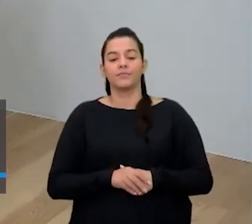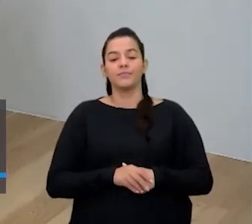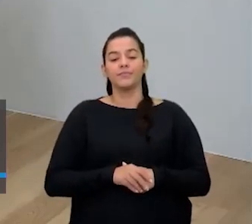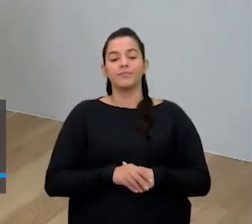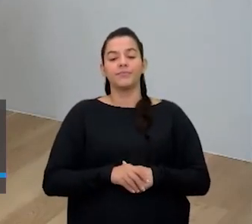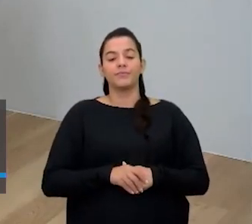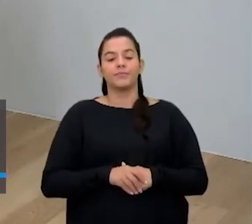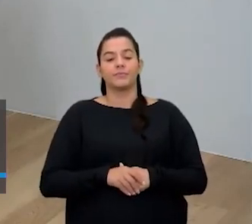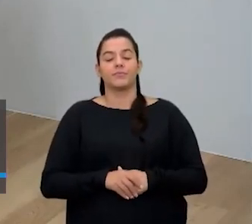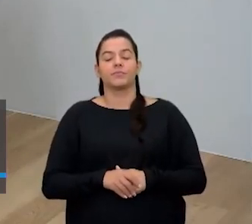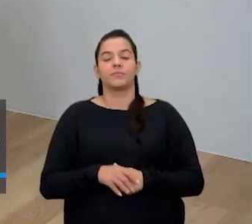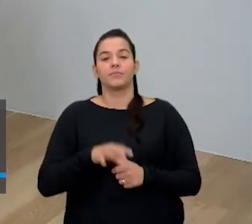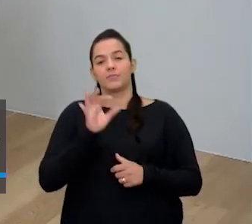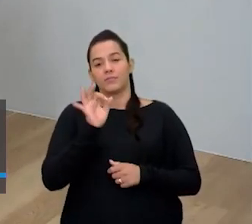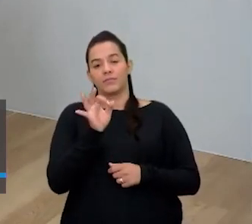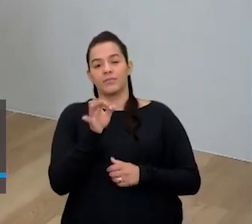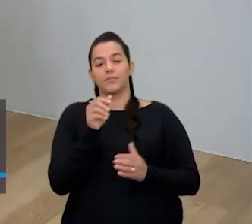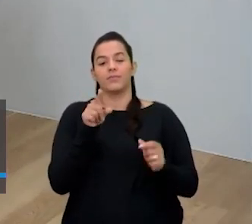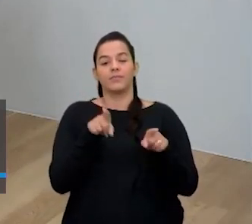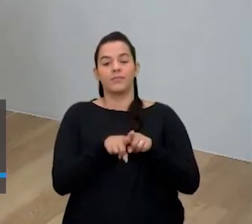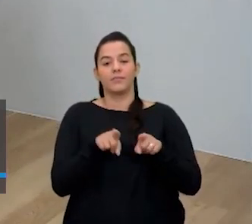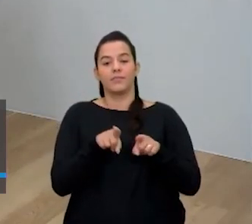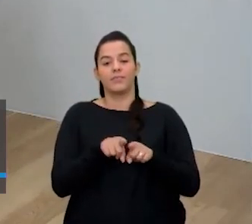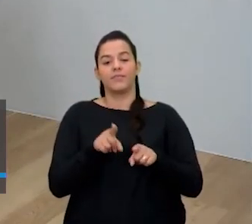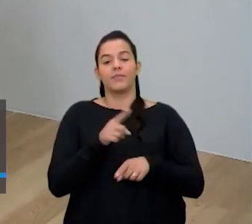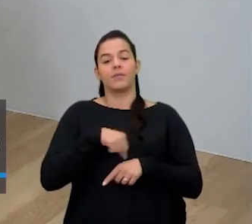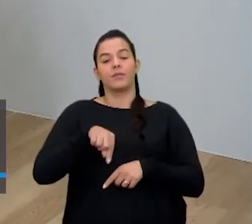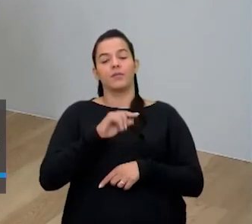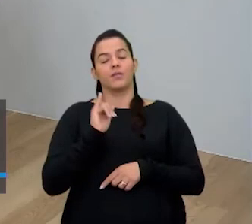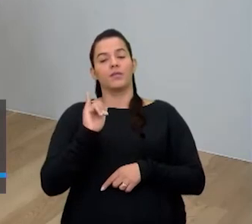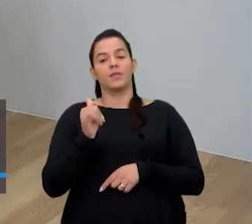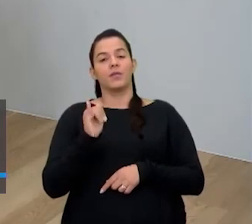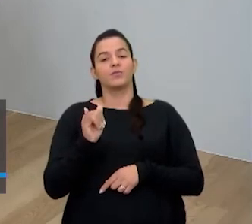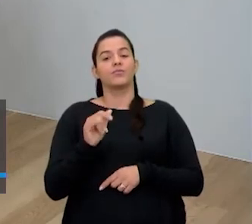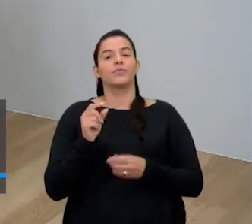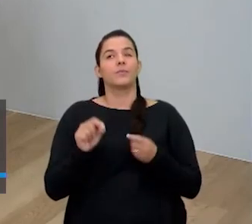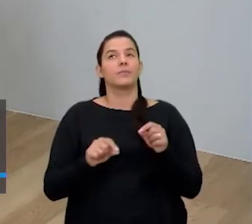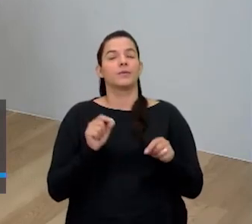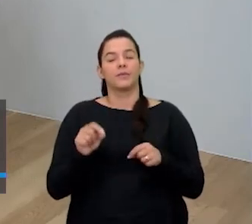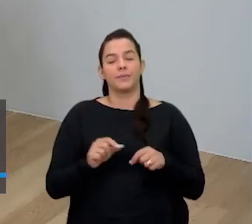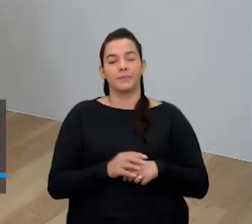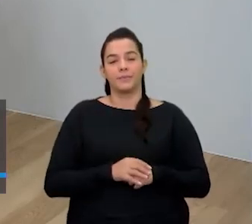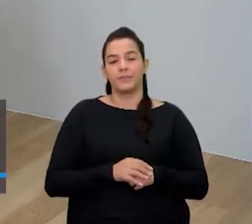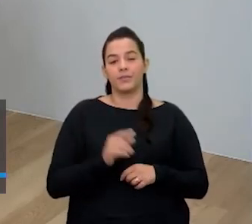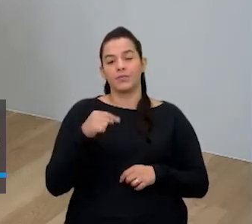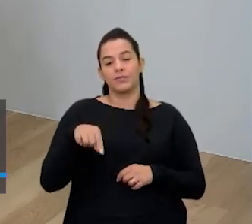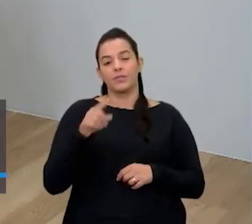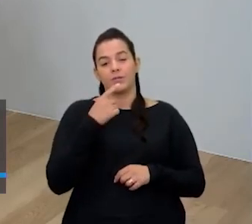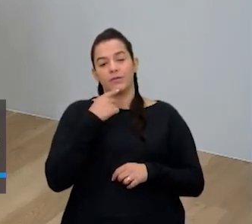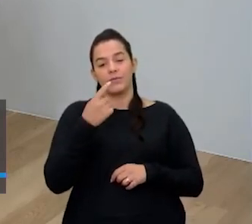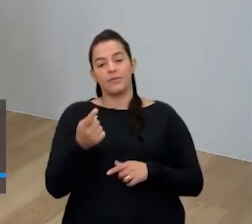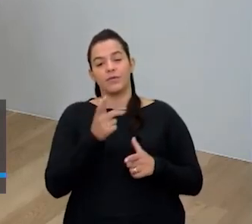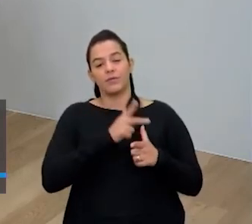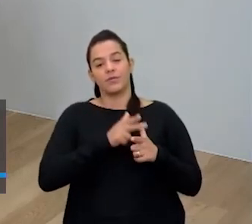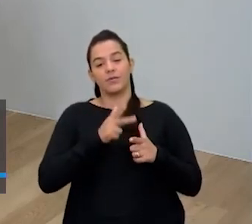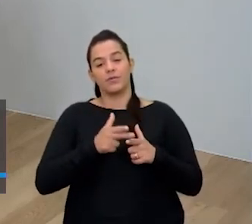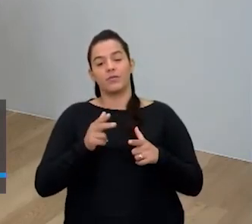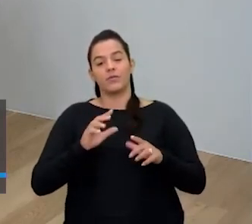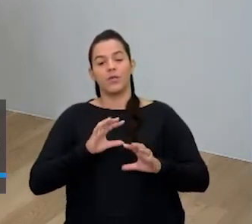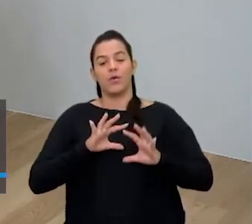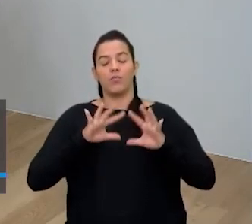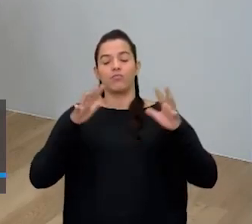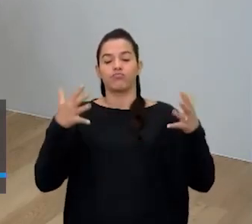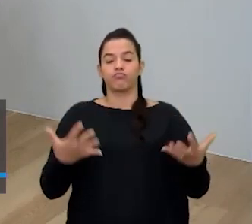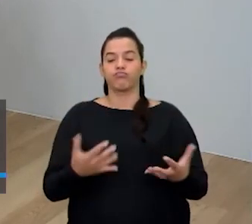essa questão também, Mafê, da narrativa. Porque quando você vê séries que têm um alcance